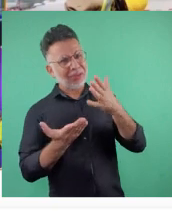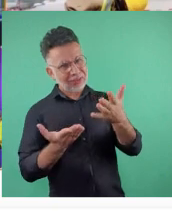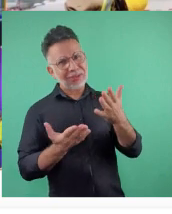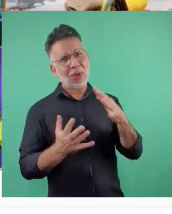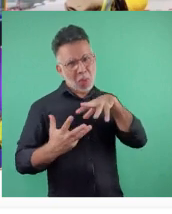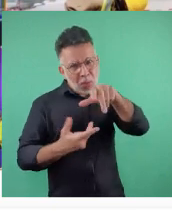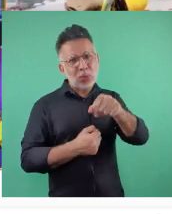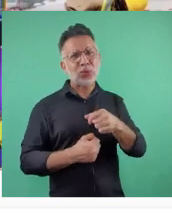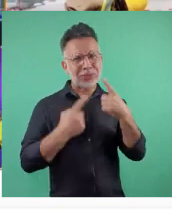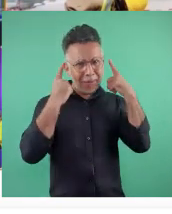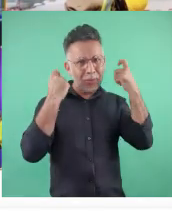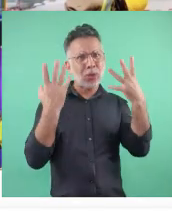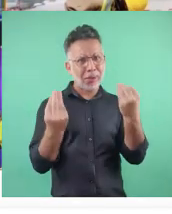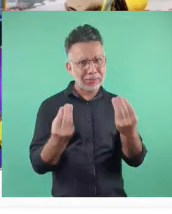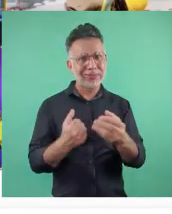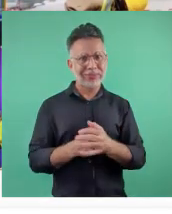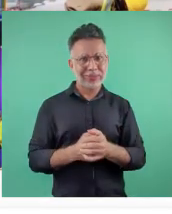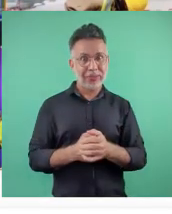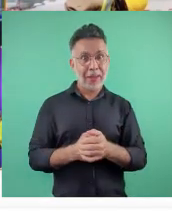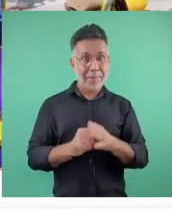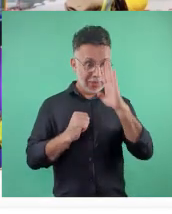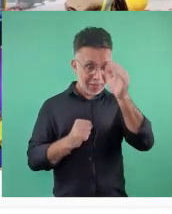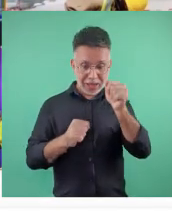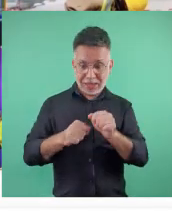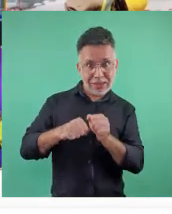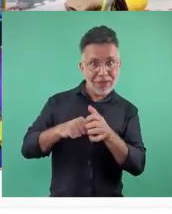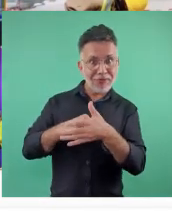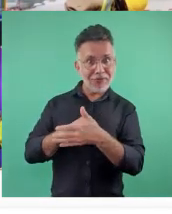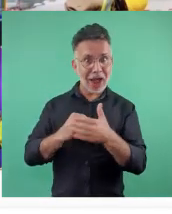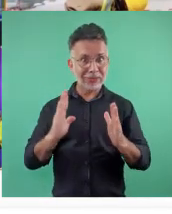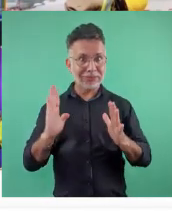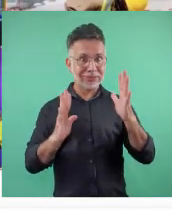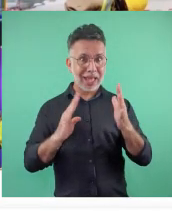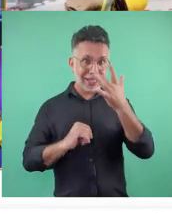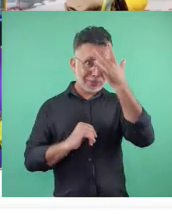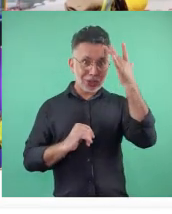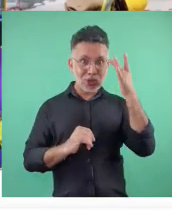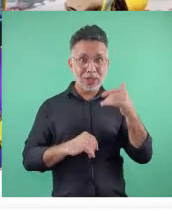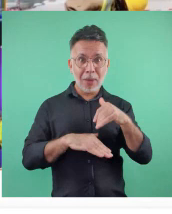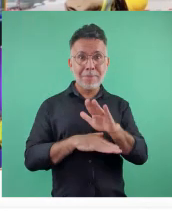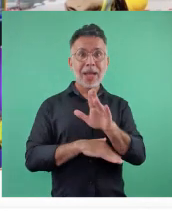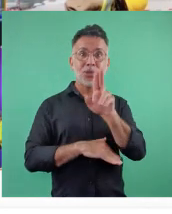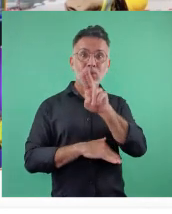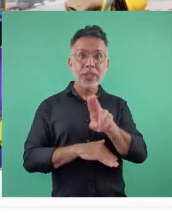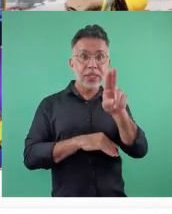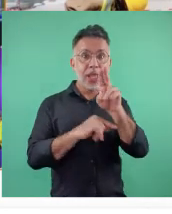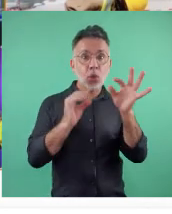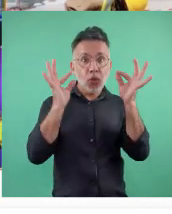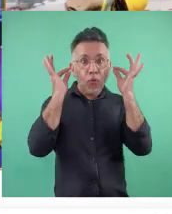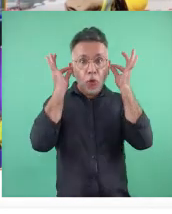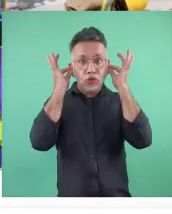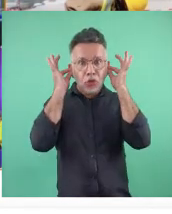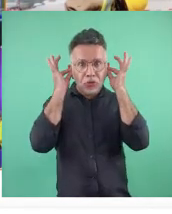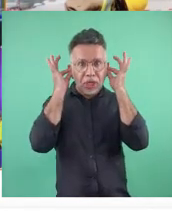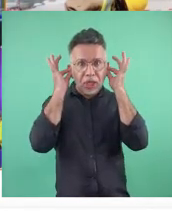As pessoas estão cada vez mais utilizando fones de ouvido, seja para teleconferência, para